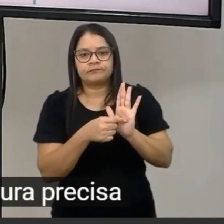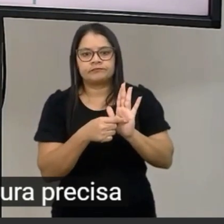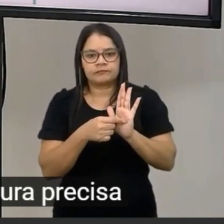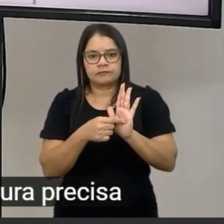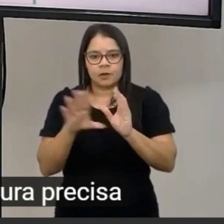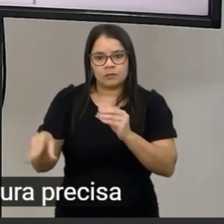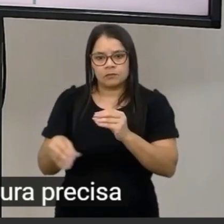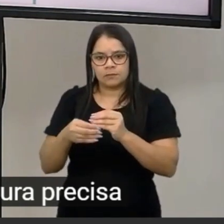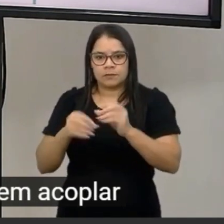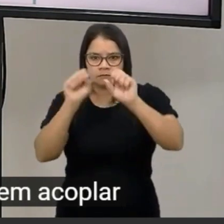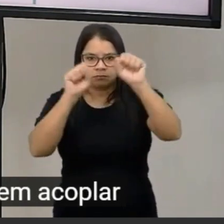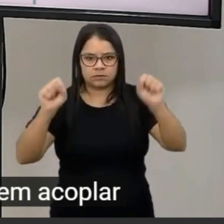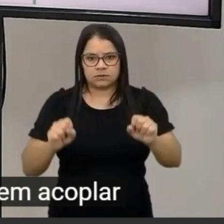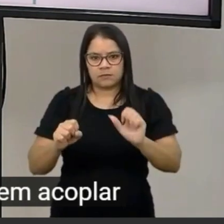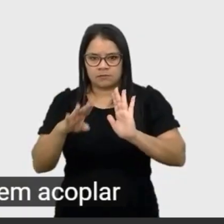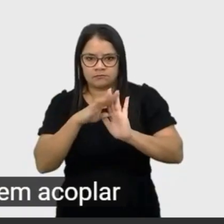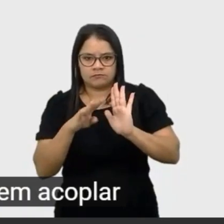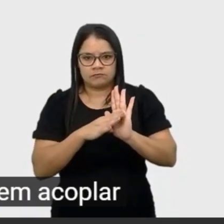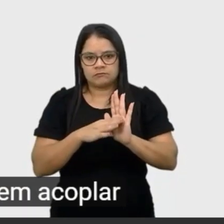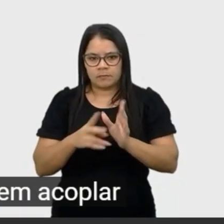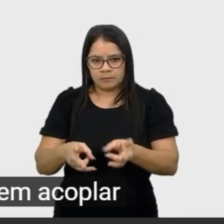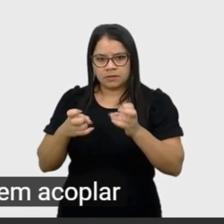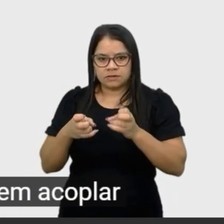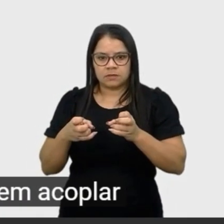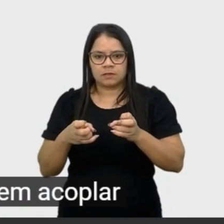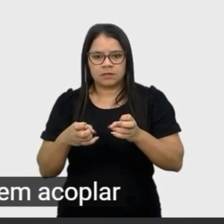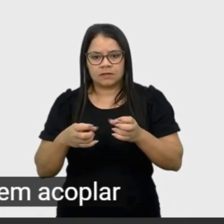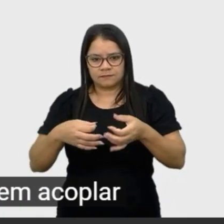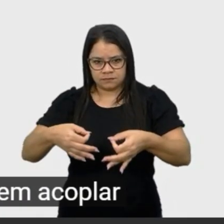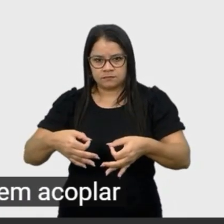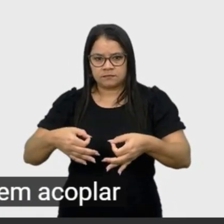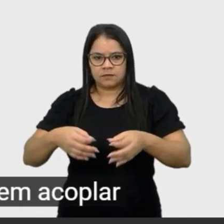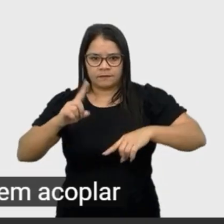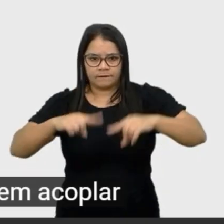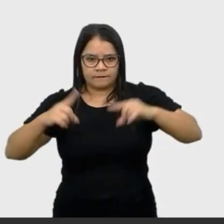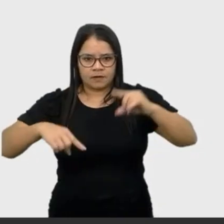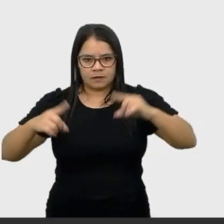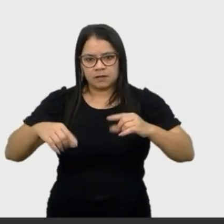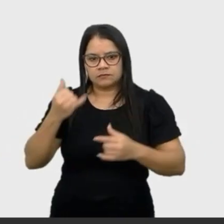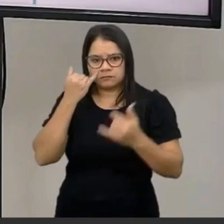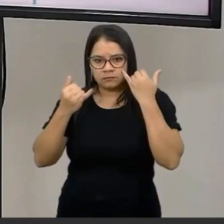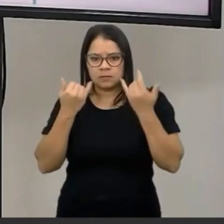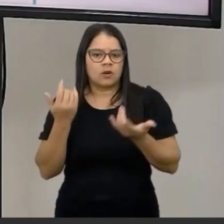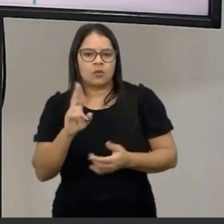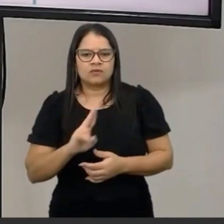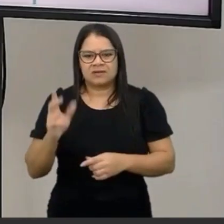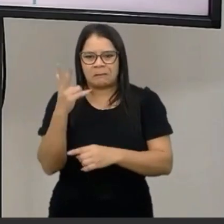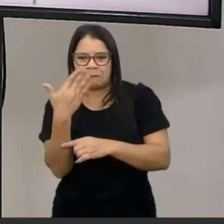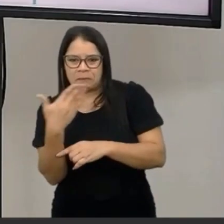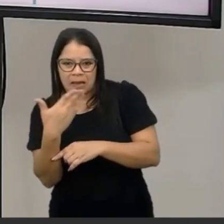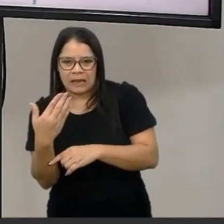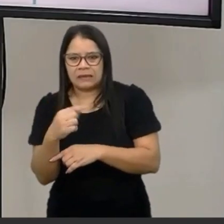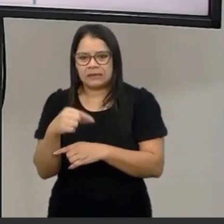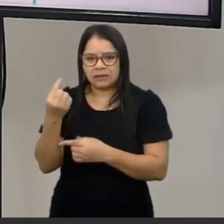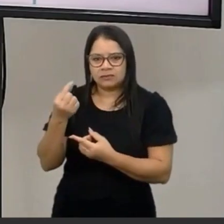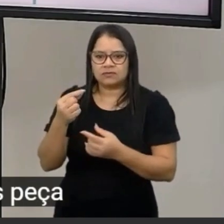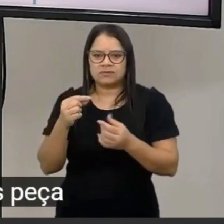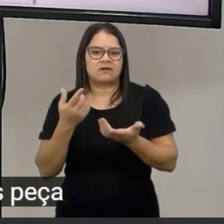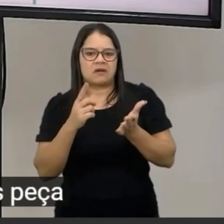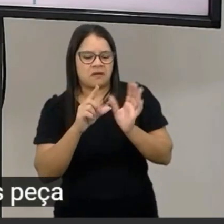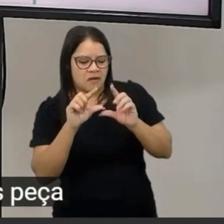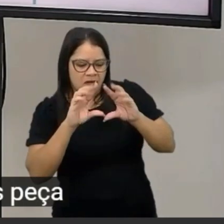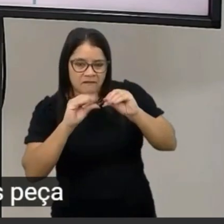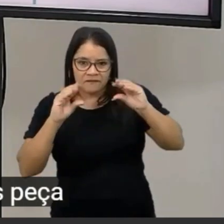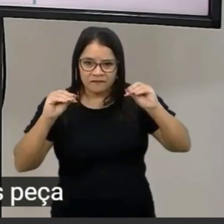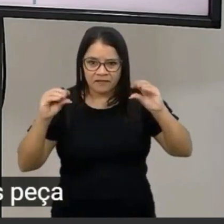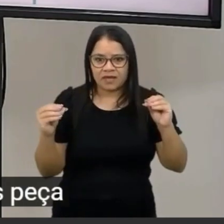acoplamento do sistema maquete. Reforça que a estrutura precisa estar estável e dê liberdade para variações. Então, eles podem acoplar usando palito, usando fita, usando